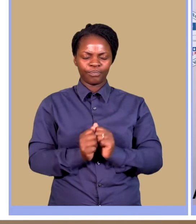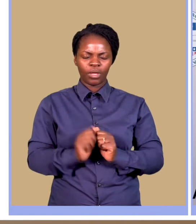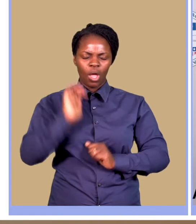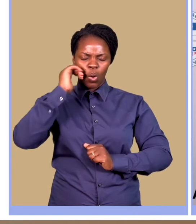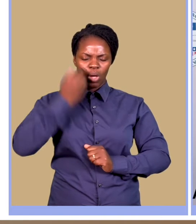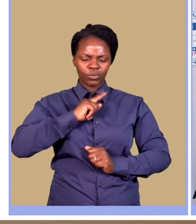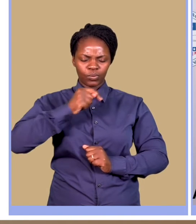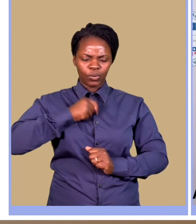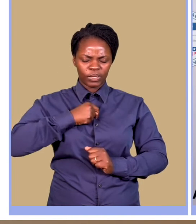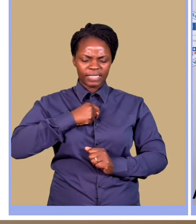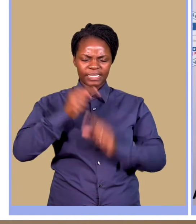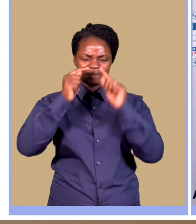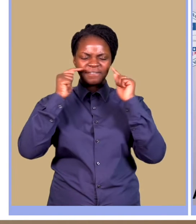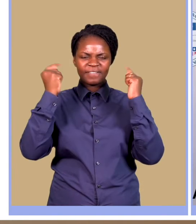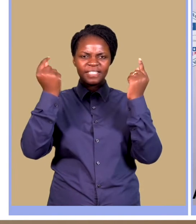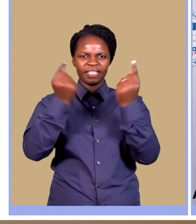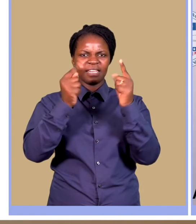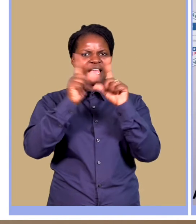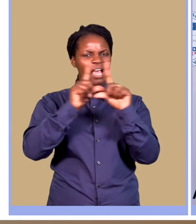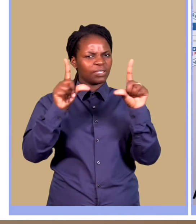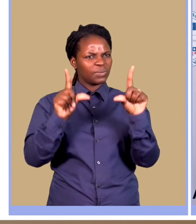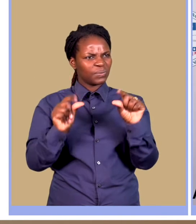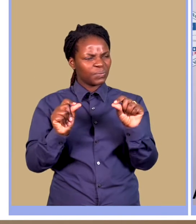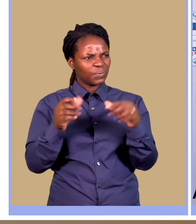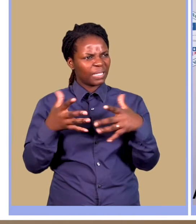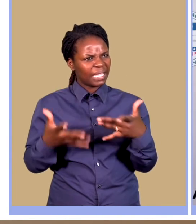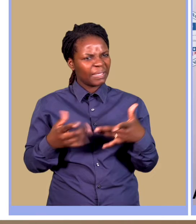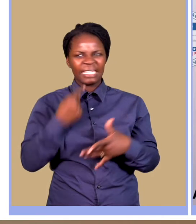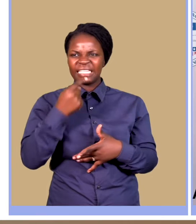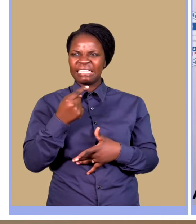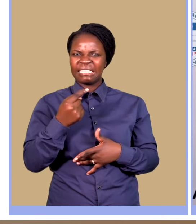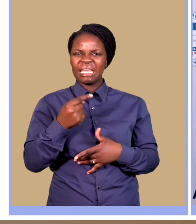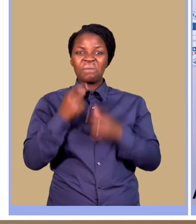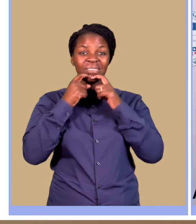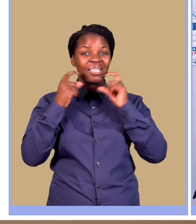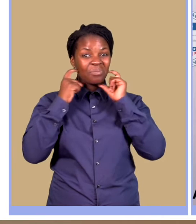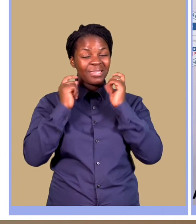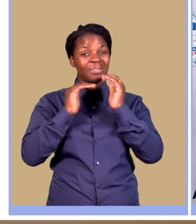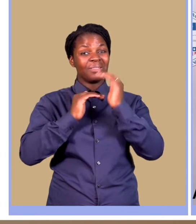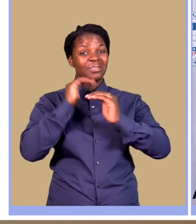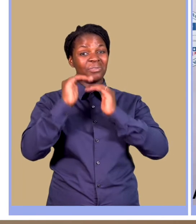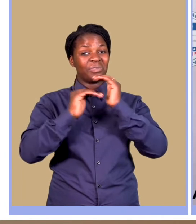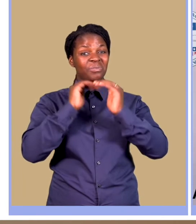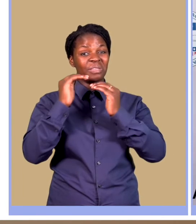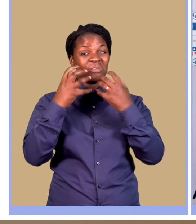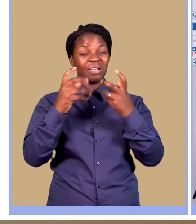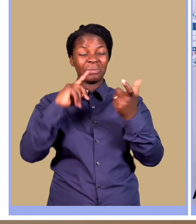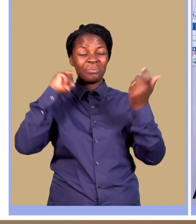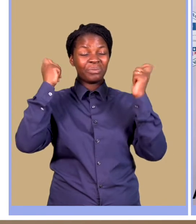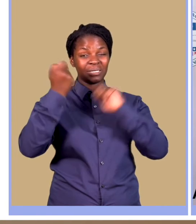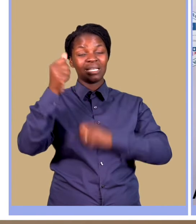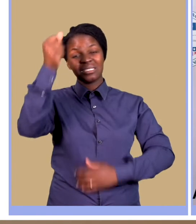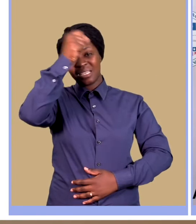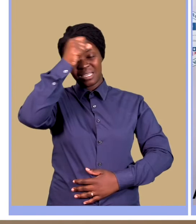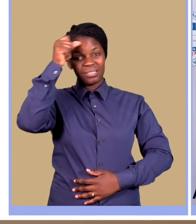Moçambique adotar essa questão de mudar os combustíveis fósseis, né? Há quem diz